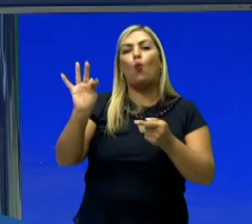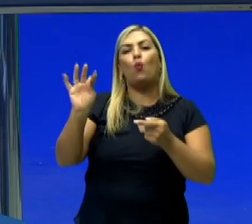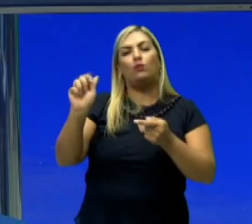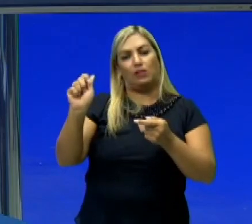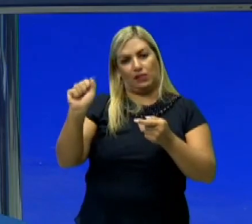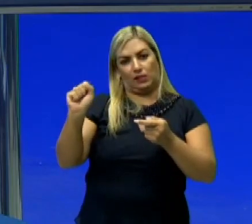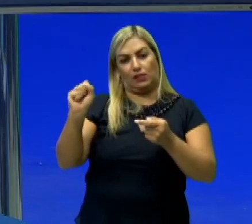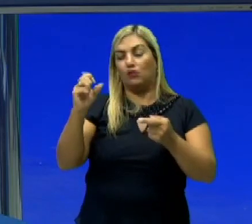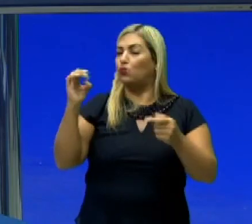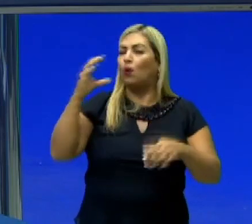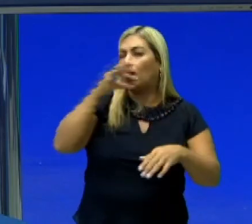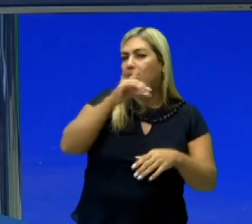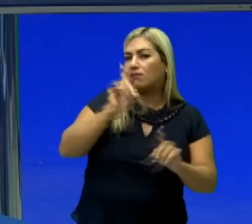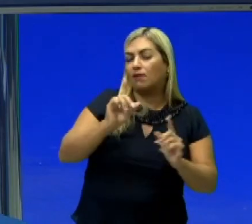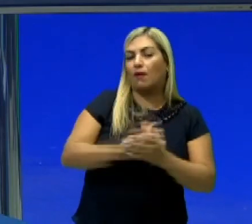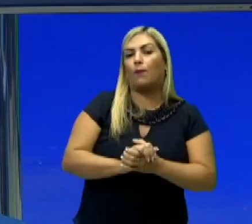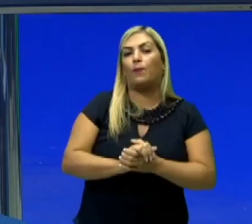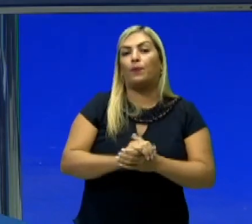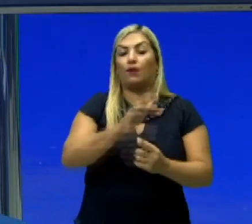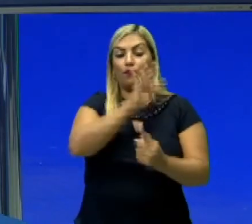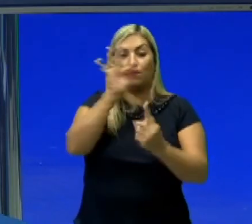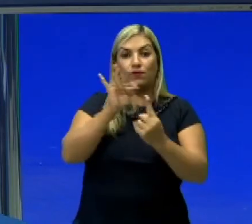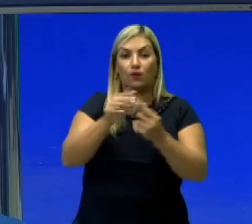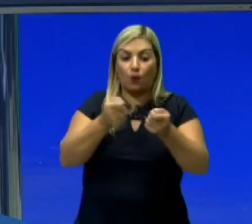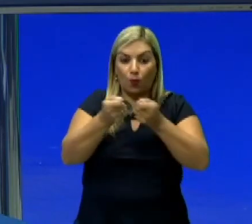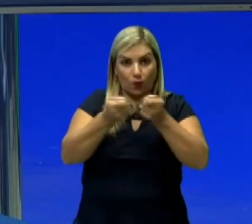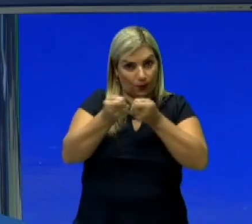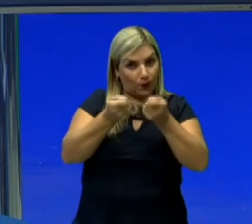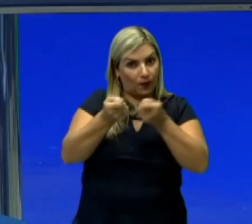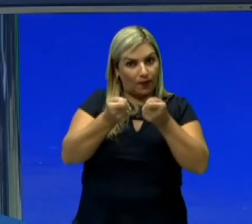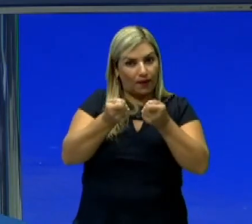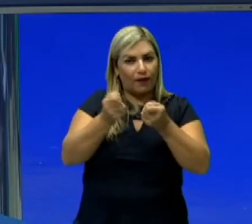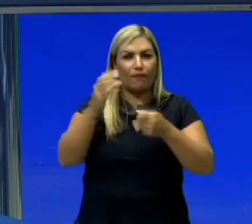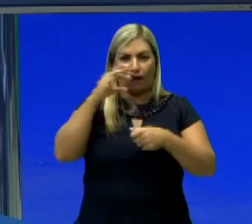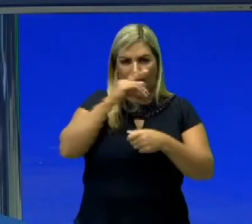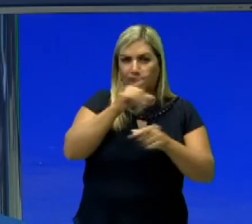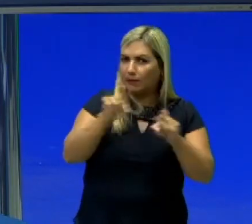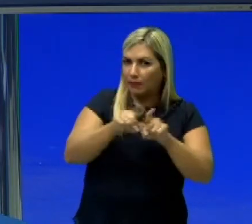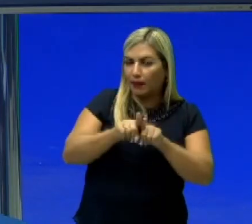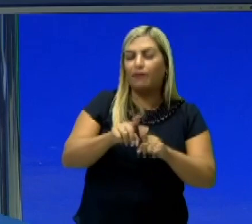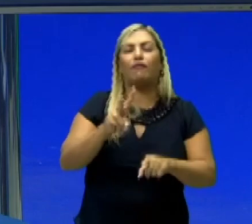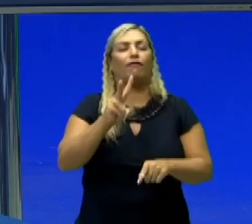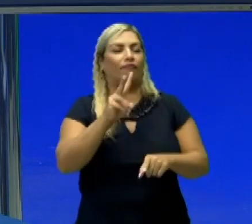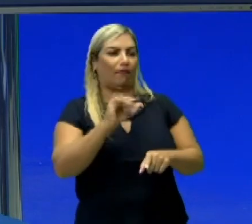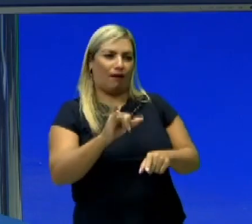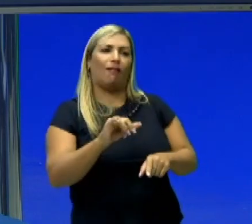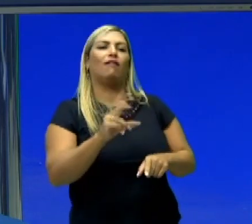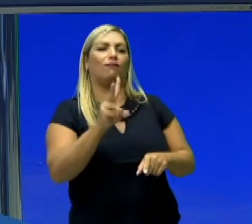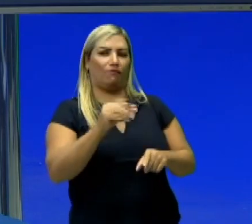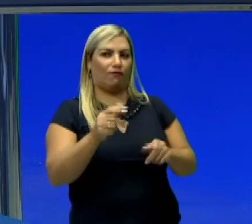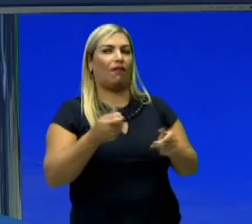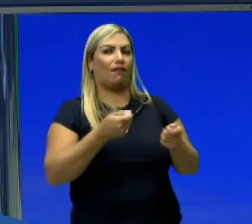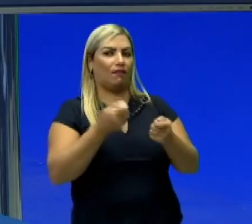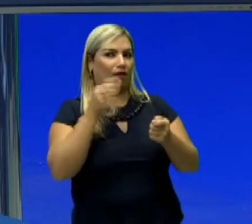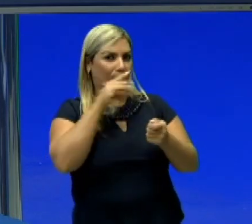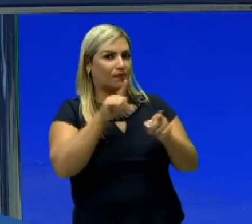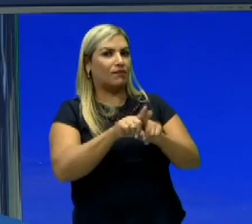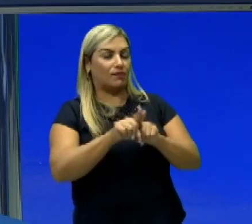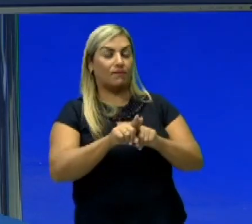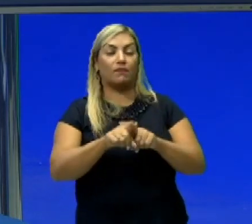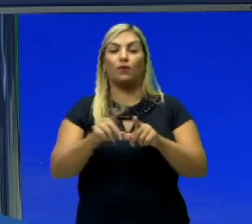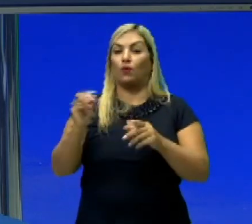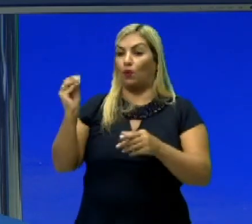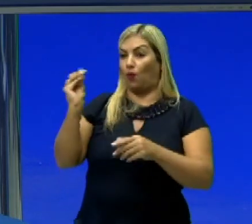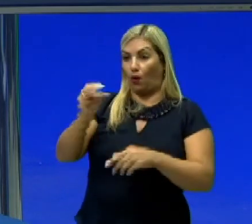de aquecer. Ele pode ter a função de controlar a voltagem. Mas ele vai aquecer também, Fontenelle? Vai aquecer. Mas a gente coloca o valor